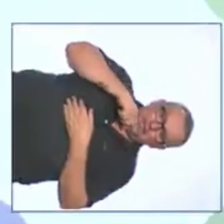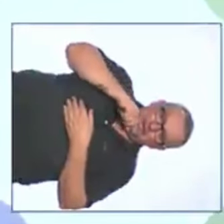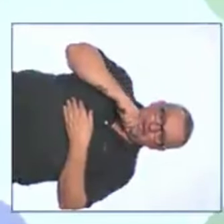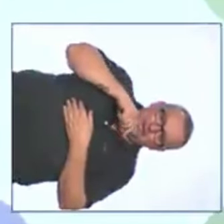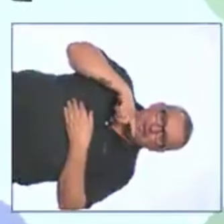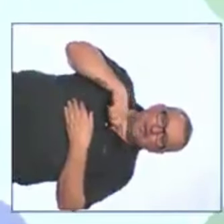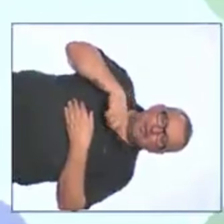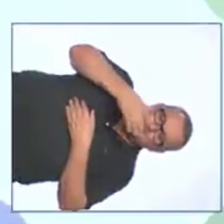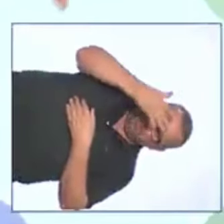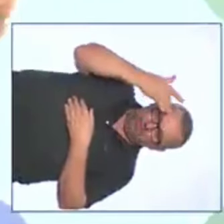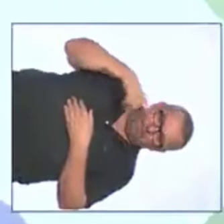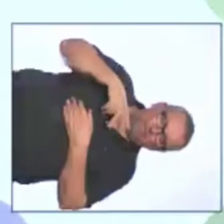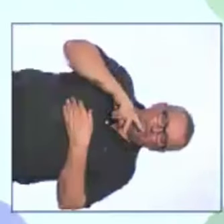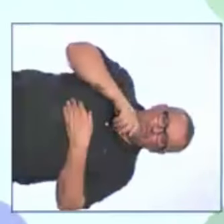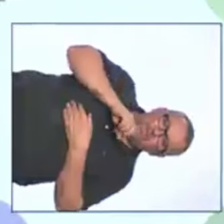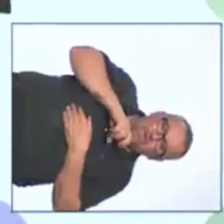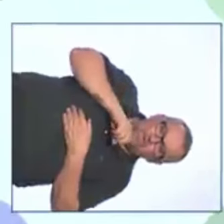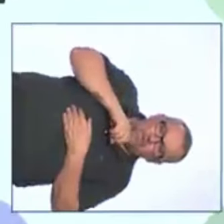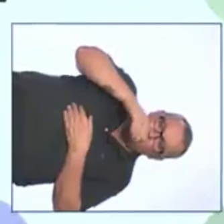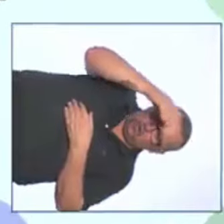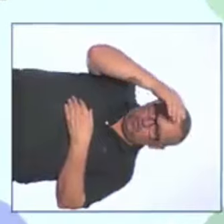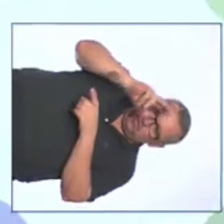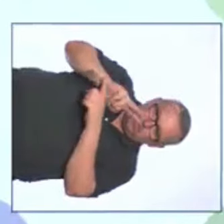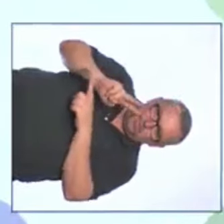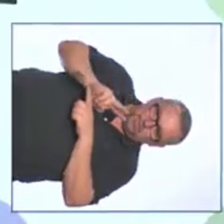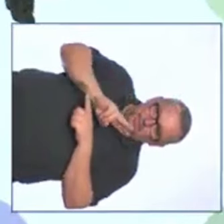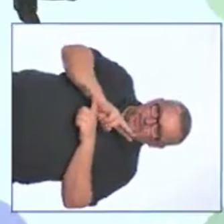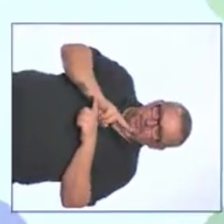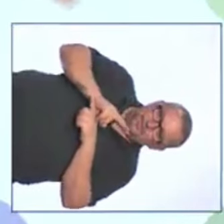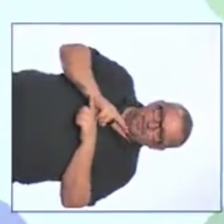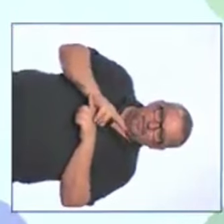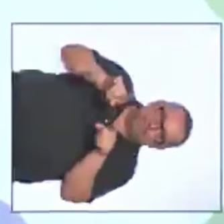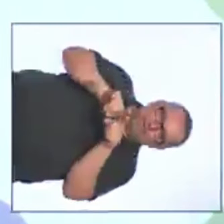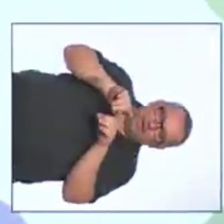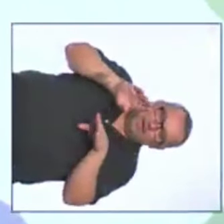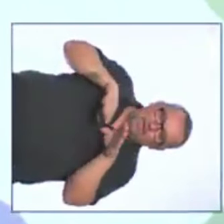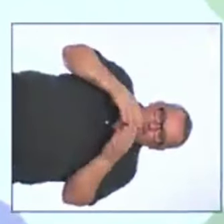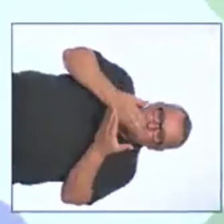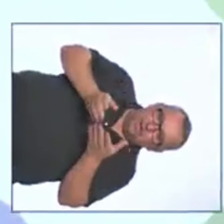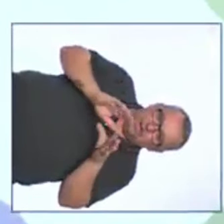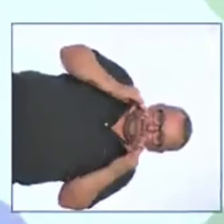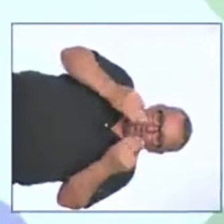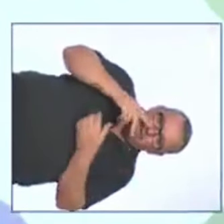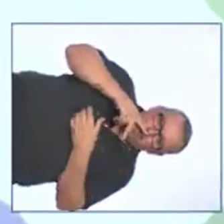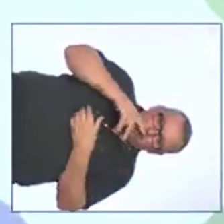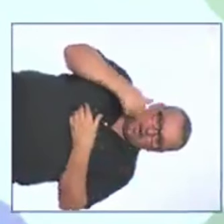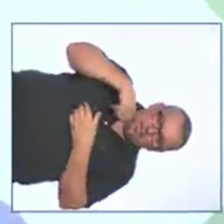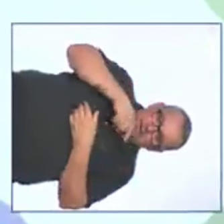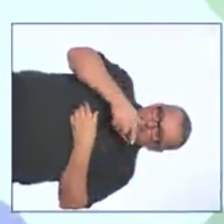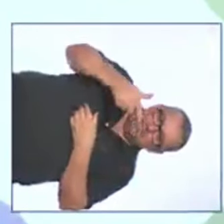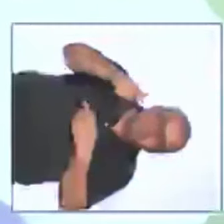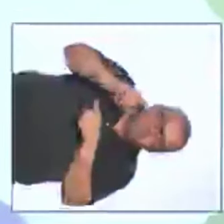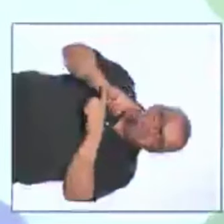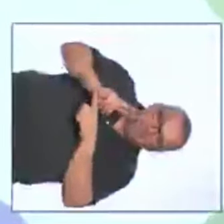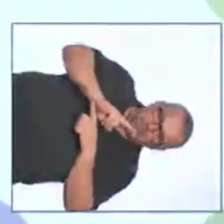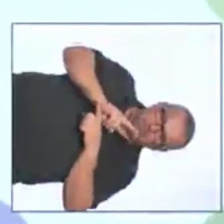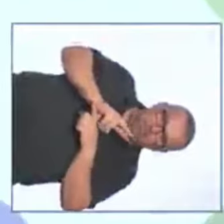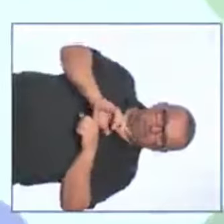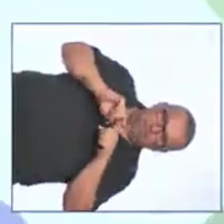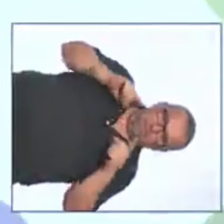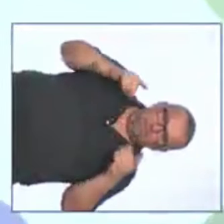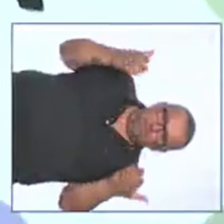criado pelos avós pelos tios né tem hoje pessoas que às vezes perderam a família e não tem ninguém assim com esse referencial